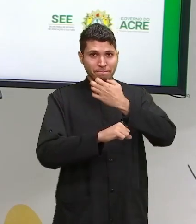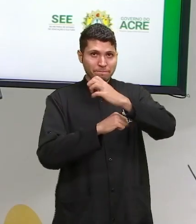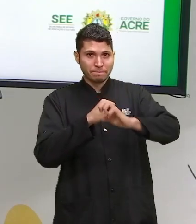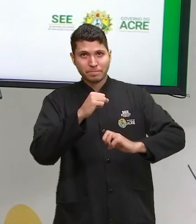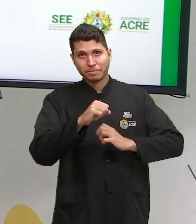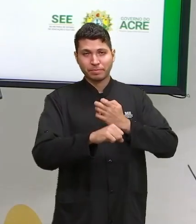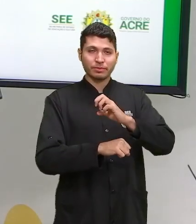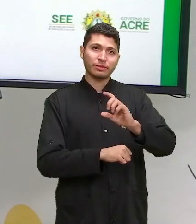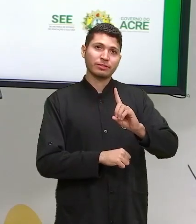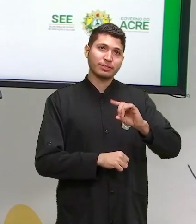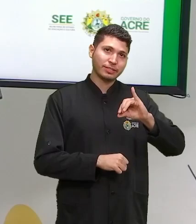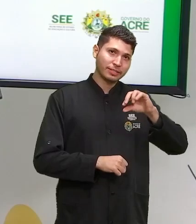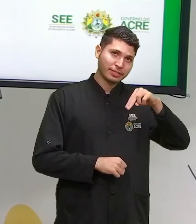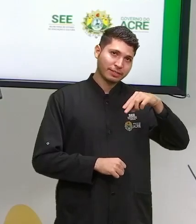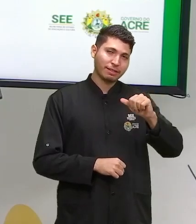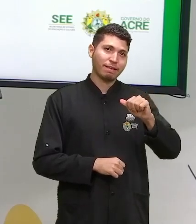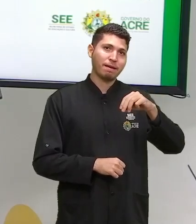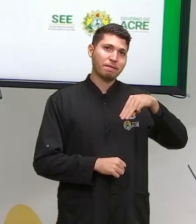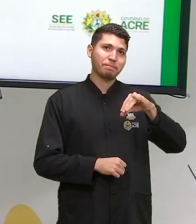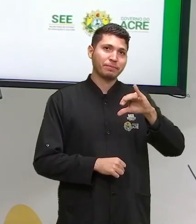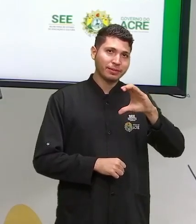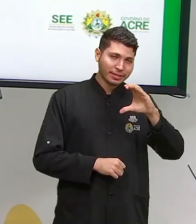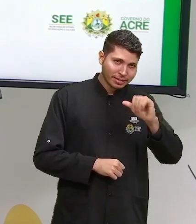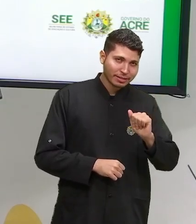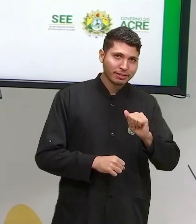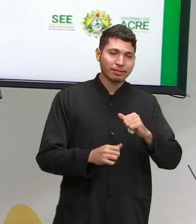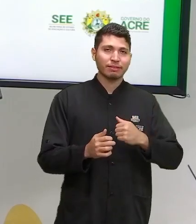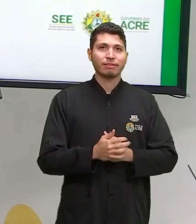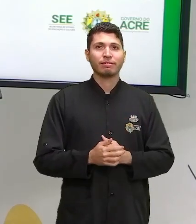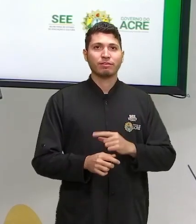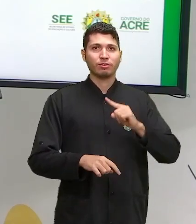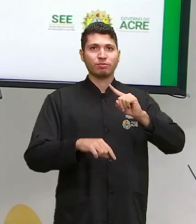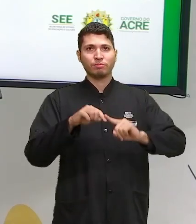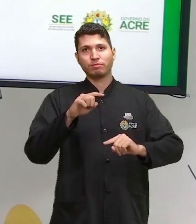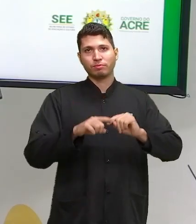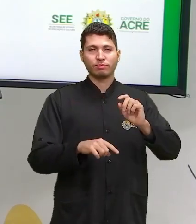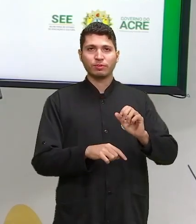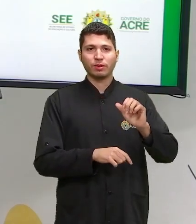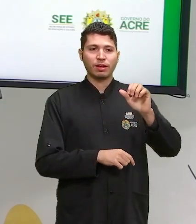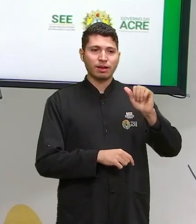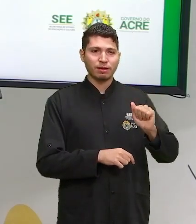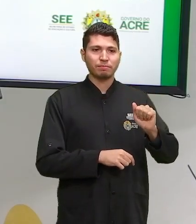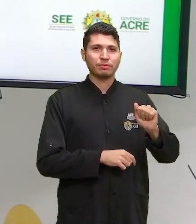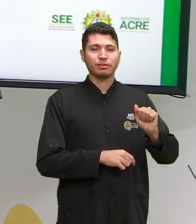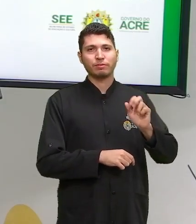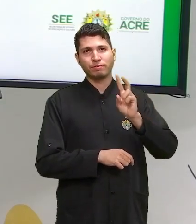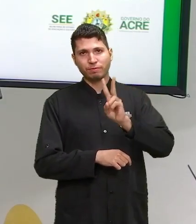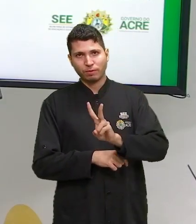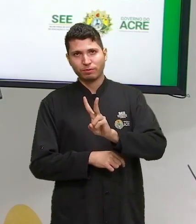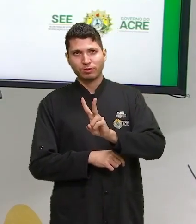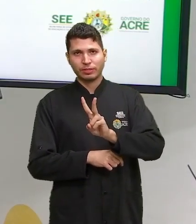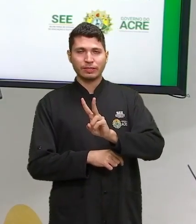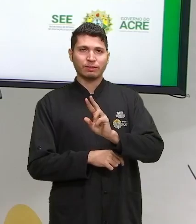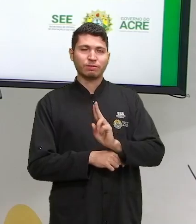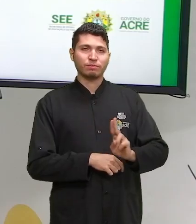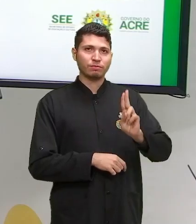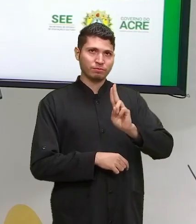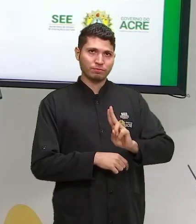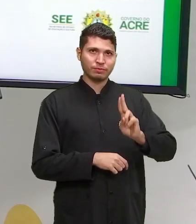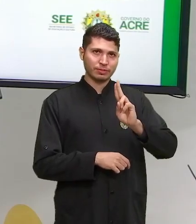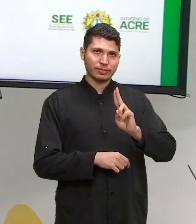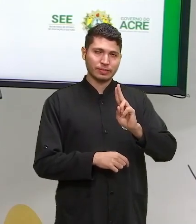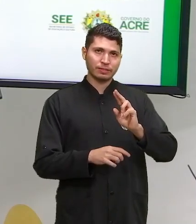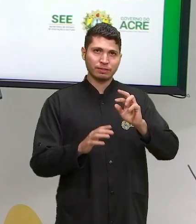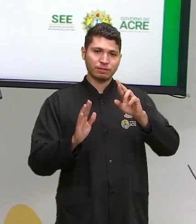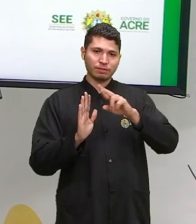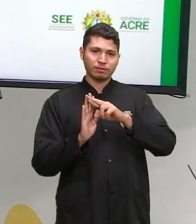agora resolver algumas questões envolvendo aparelhos como um amperímetro, voltímetro, e vamos utilizar um princípio